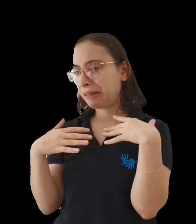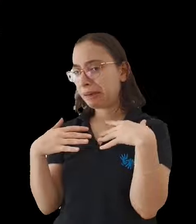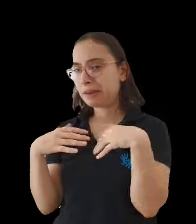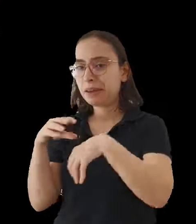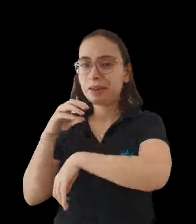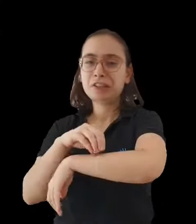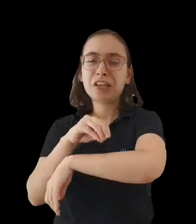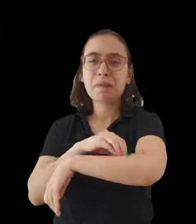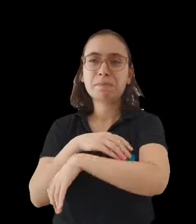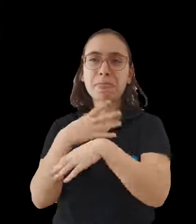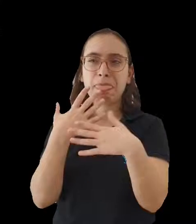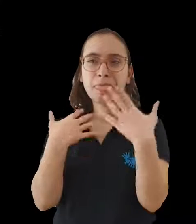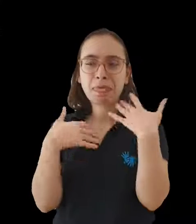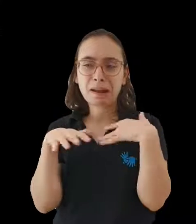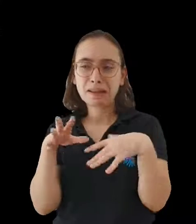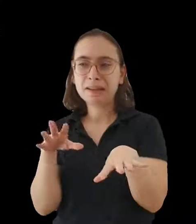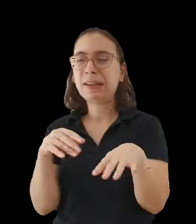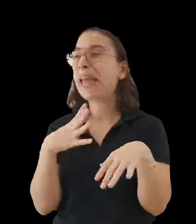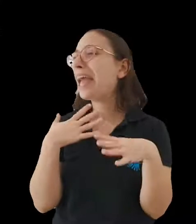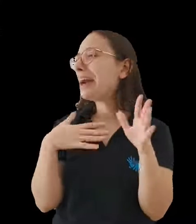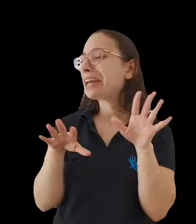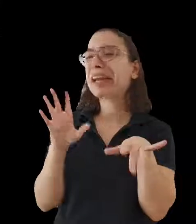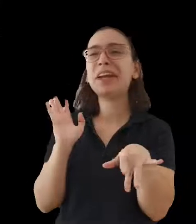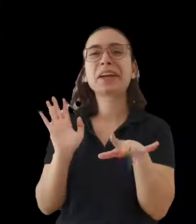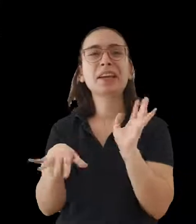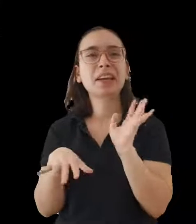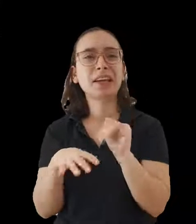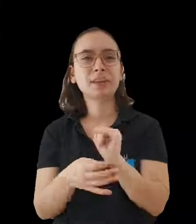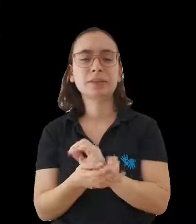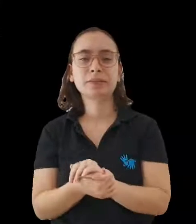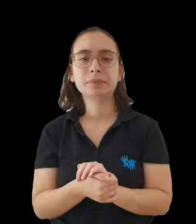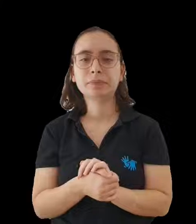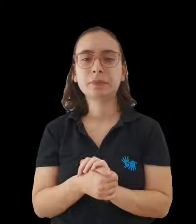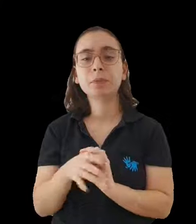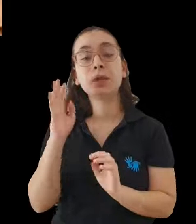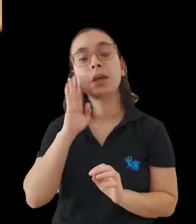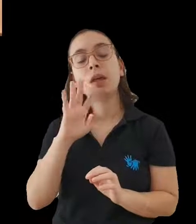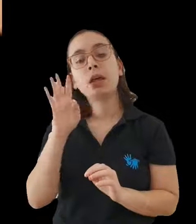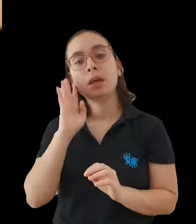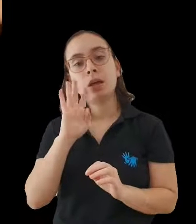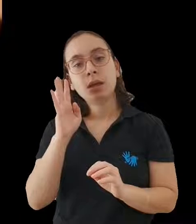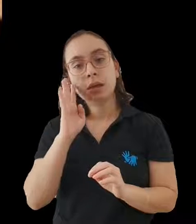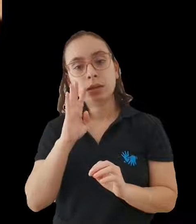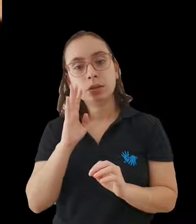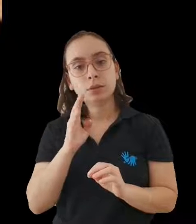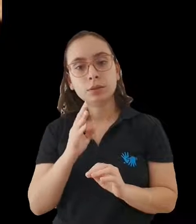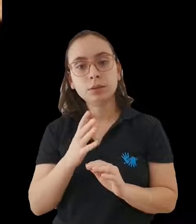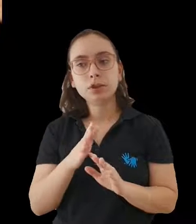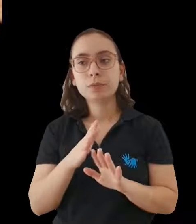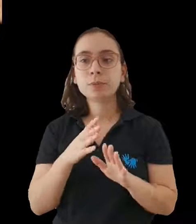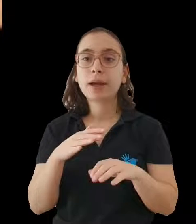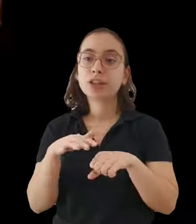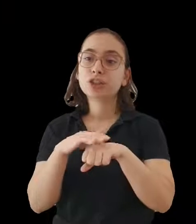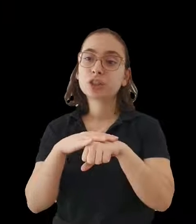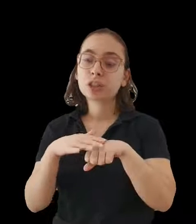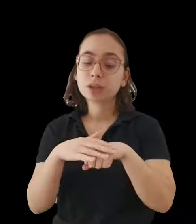babado, um sapo, eca, eca, eca. E é muito legal porque a gente dá um espaço para as crianças conversarem, né? As crianças interagem com a gente